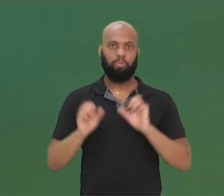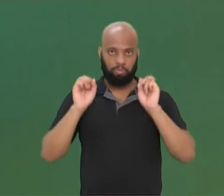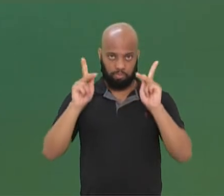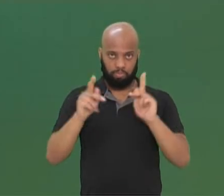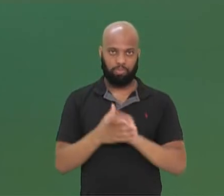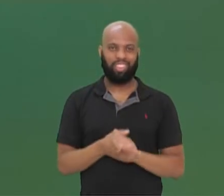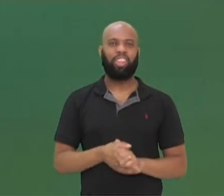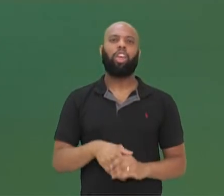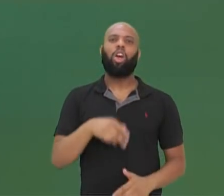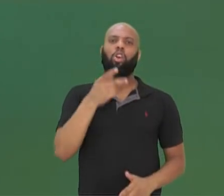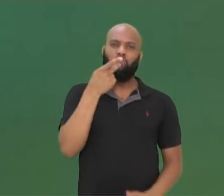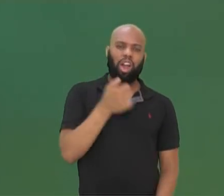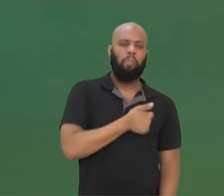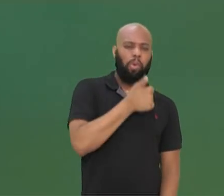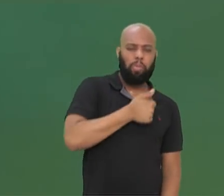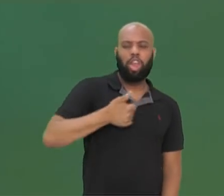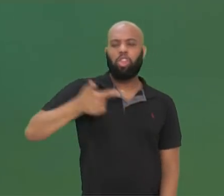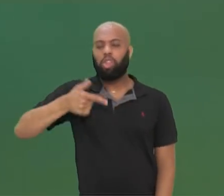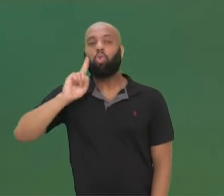Ok? Como é que fica isso?